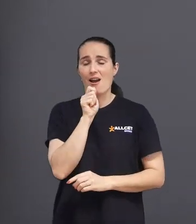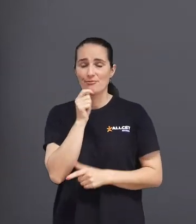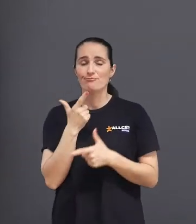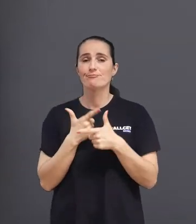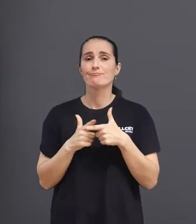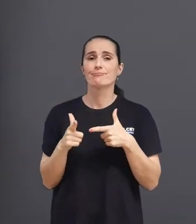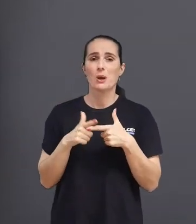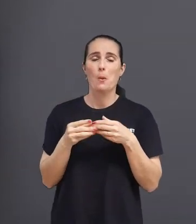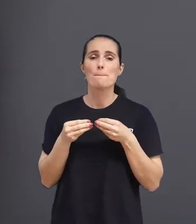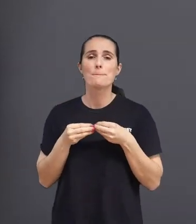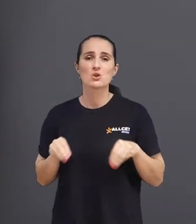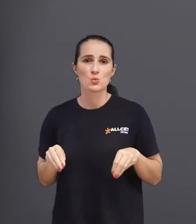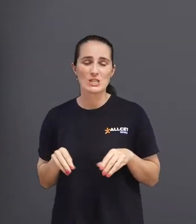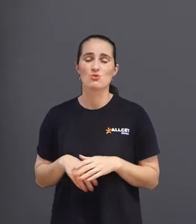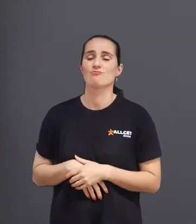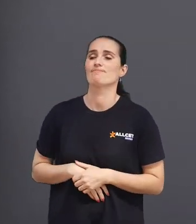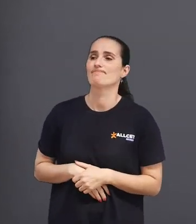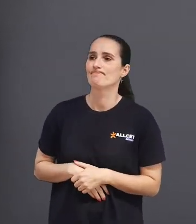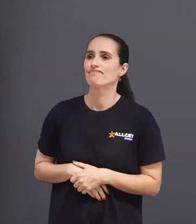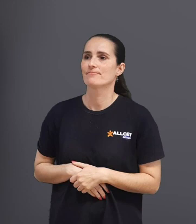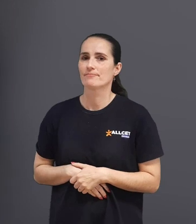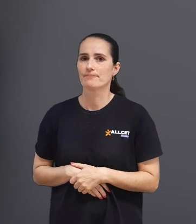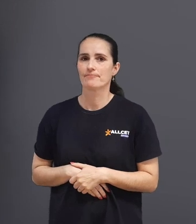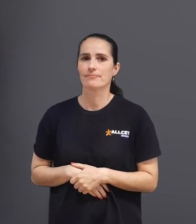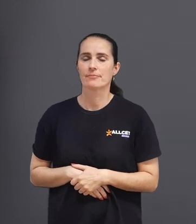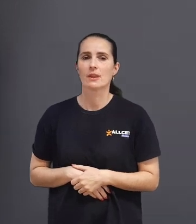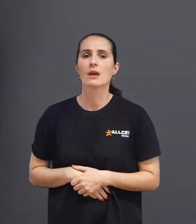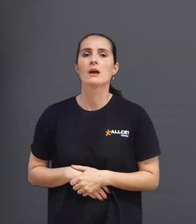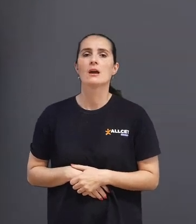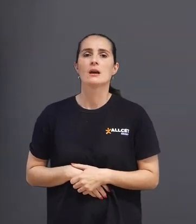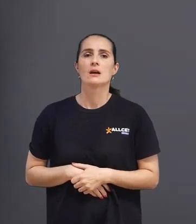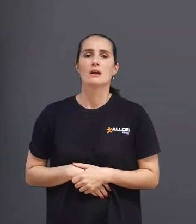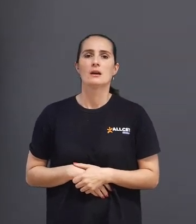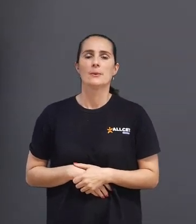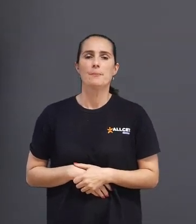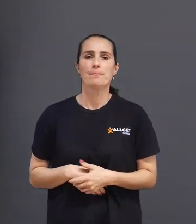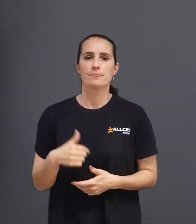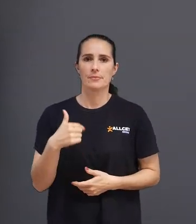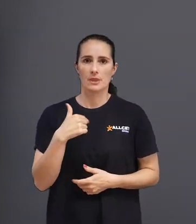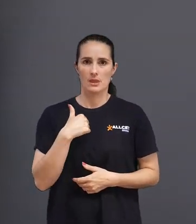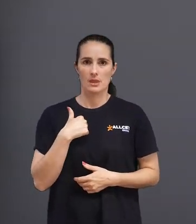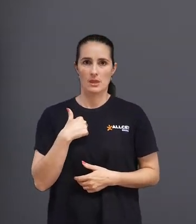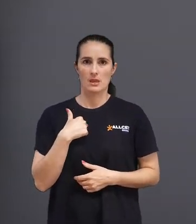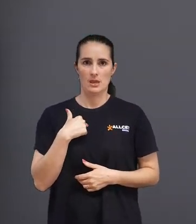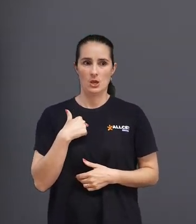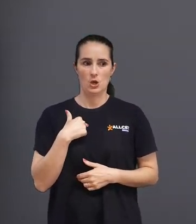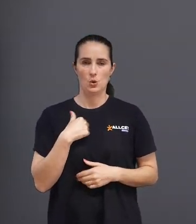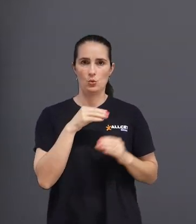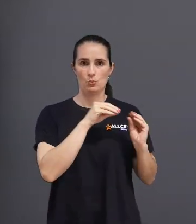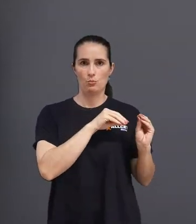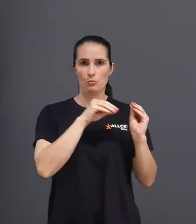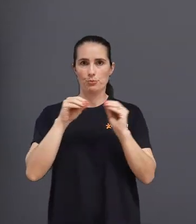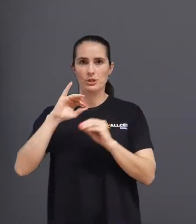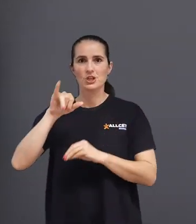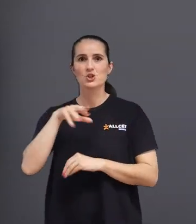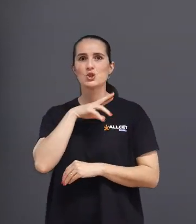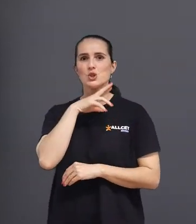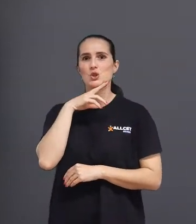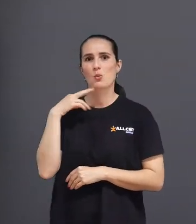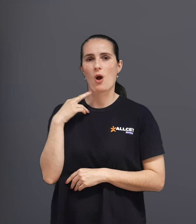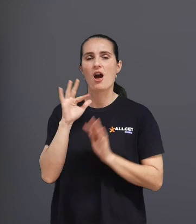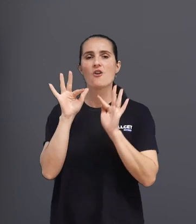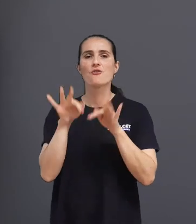Mas então eu vi que ele não tinha mudado nada daquilo que ele falava que tinha mudado. E toda vez era essa questão